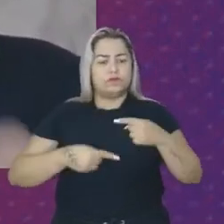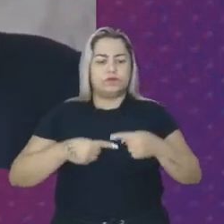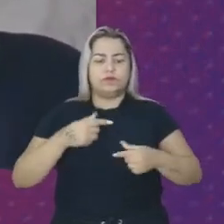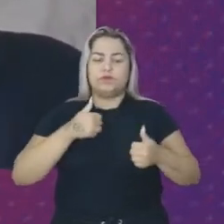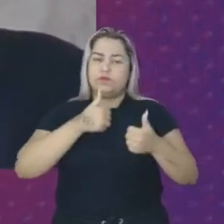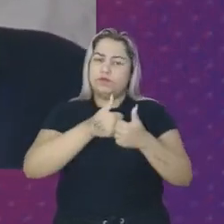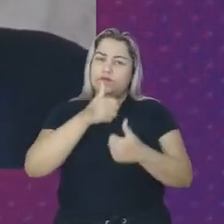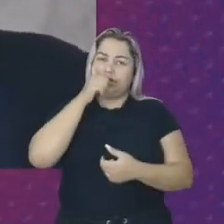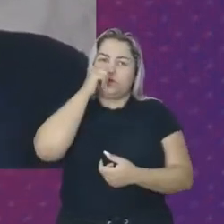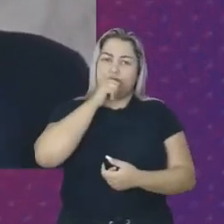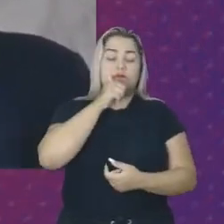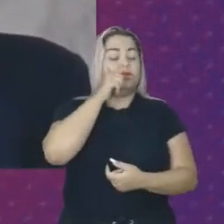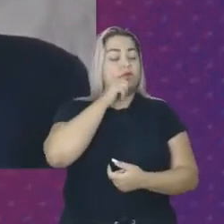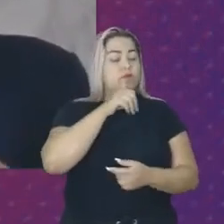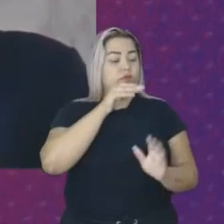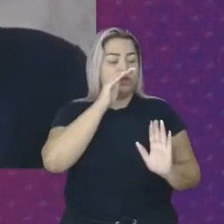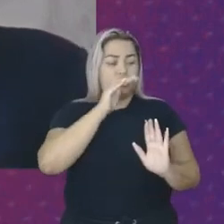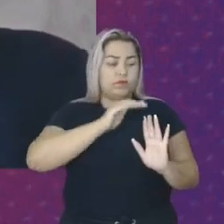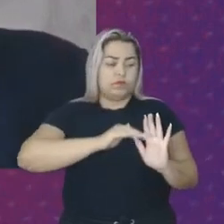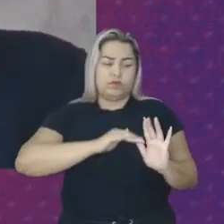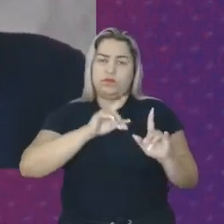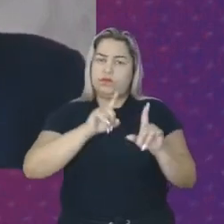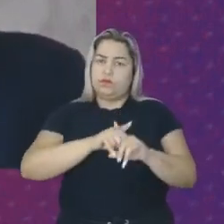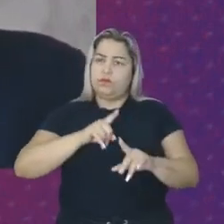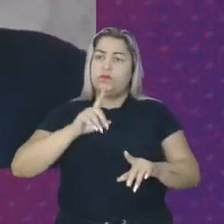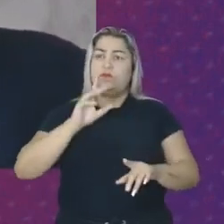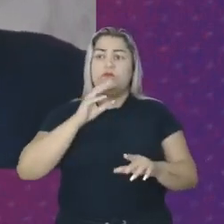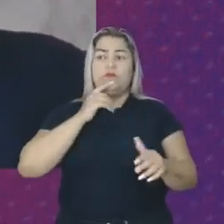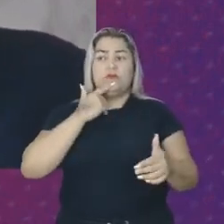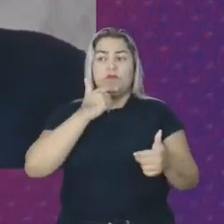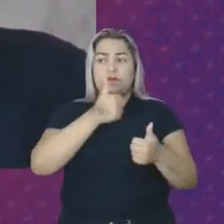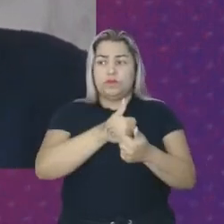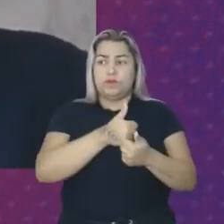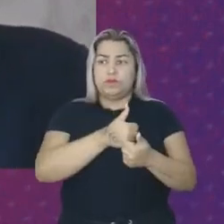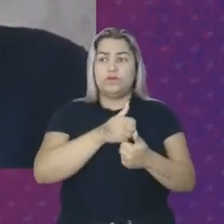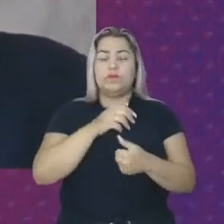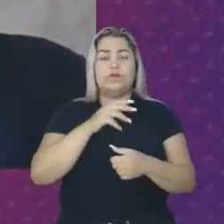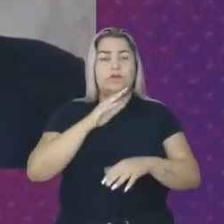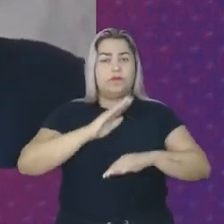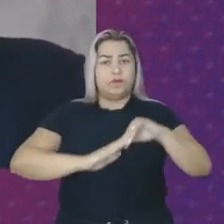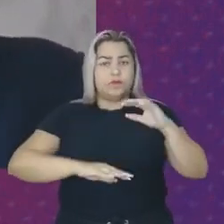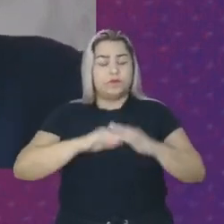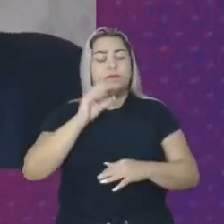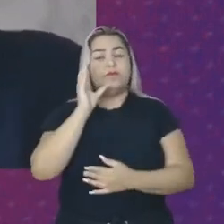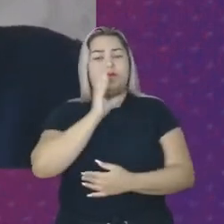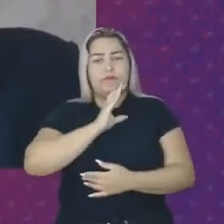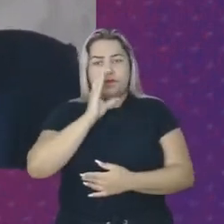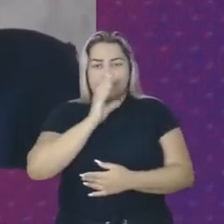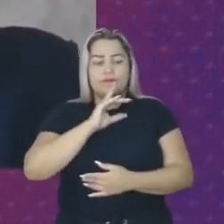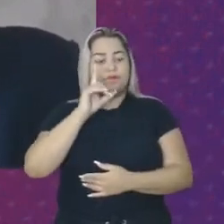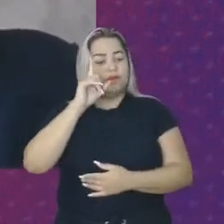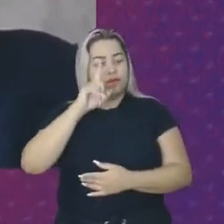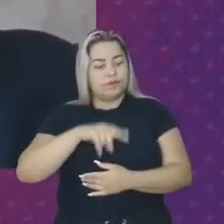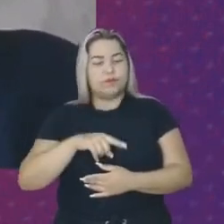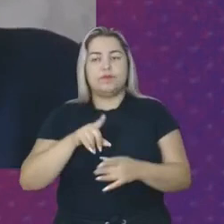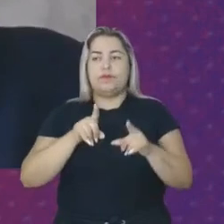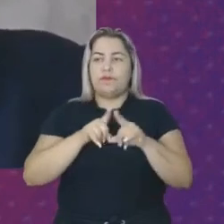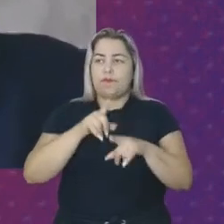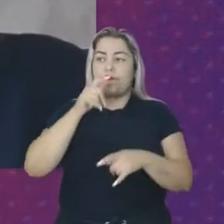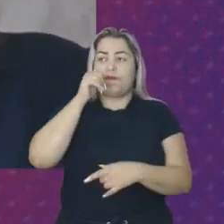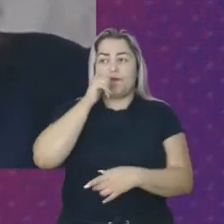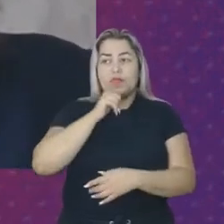mulher em todas as suas demandas de forma próxima, eficaz e ágil, melhor será o atendimento a essa